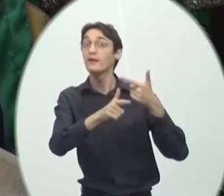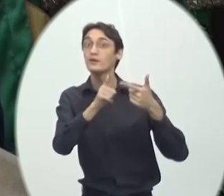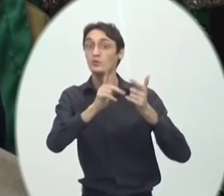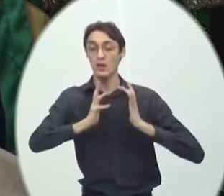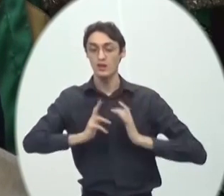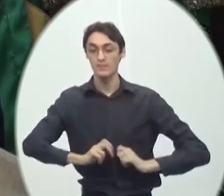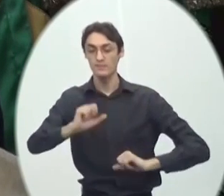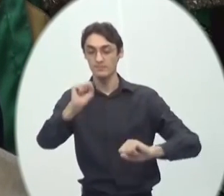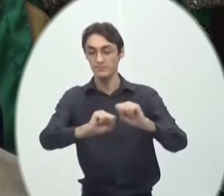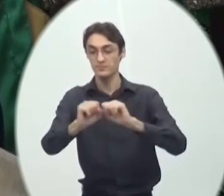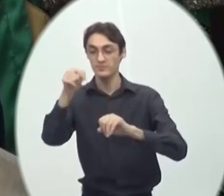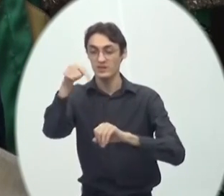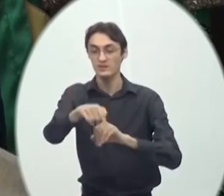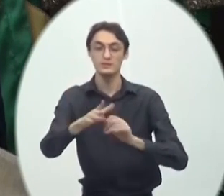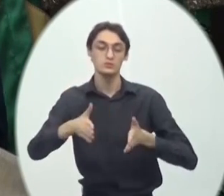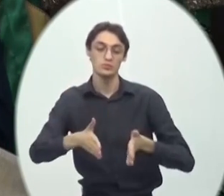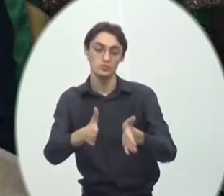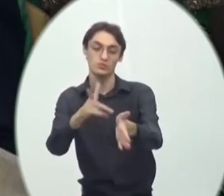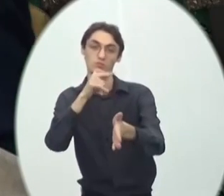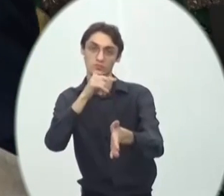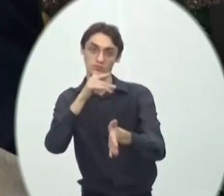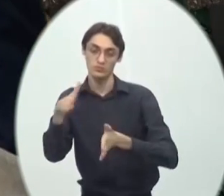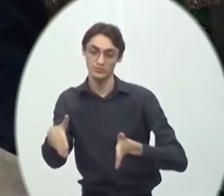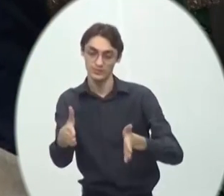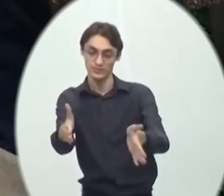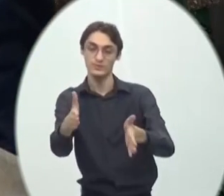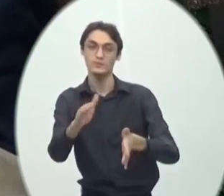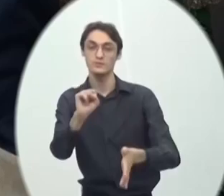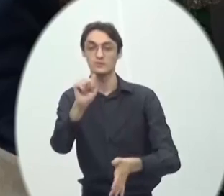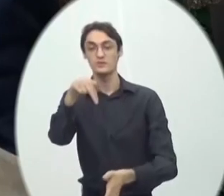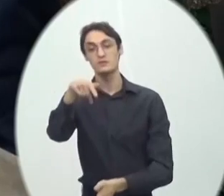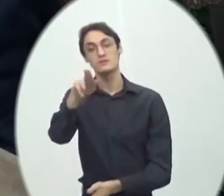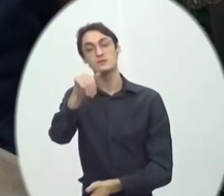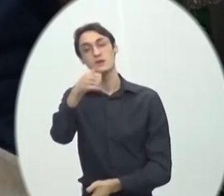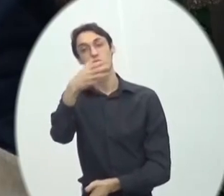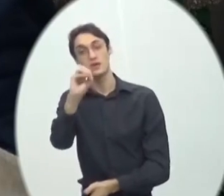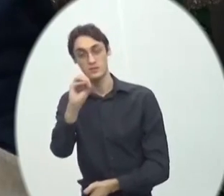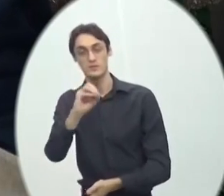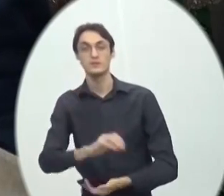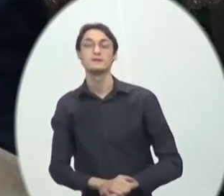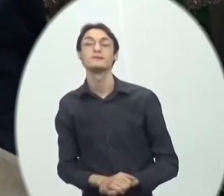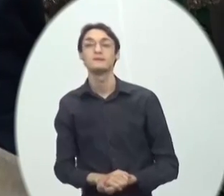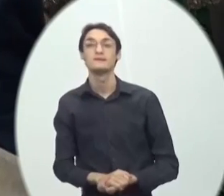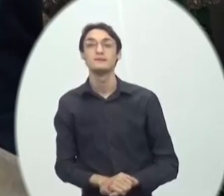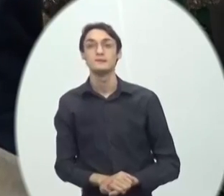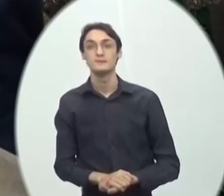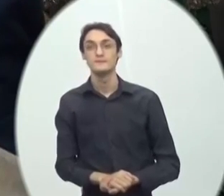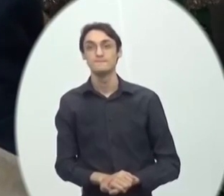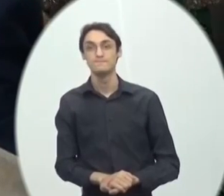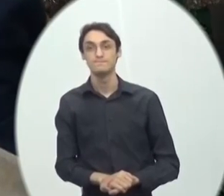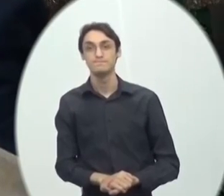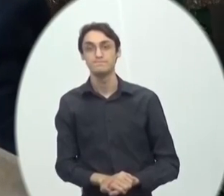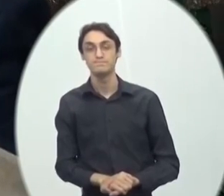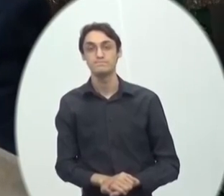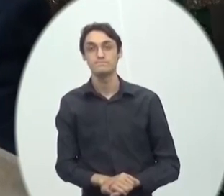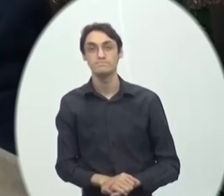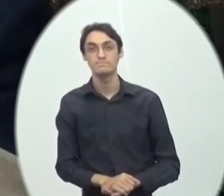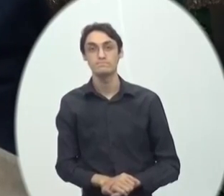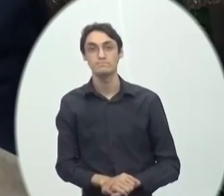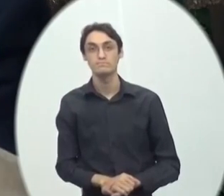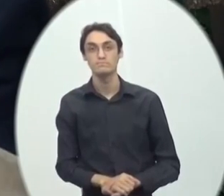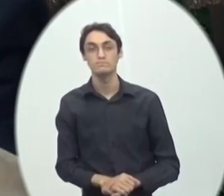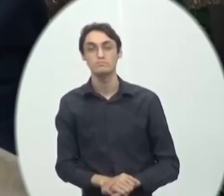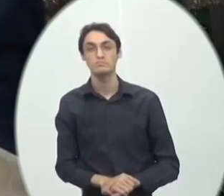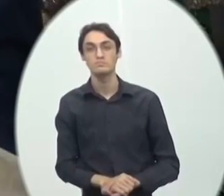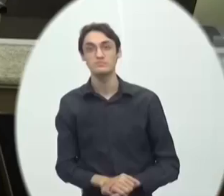atividade fazendo desassoreamento. E realmente precisa, gente. Ó, isso aí ainda não foi arrumado ainda, né? Mas a parte tudo